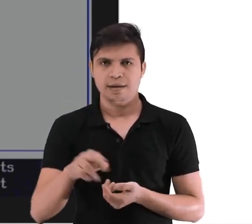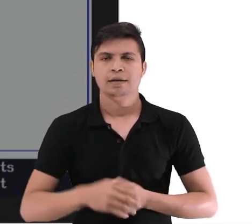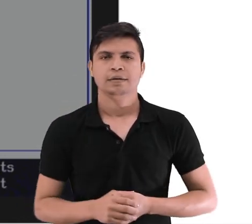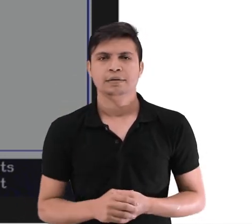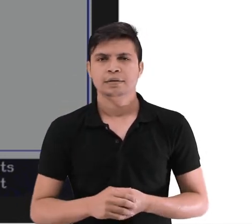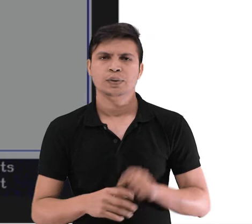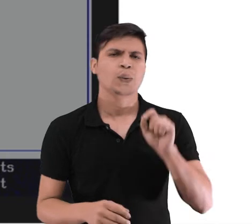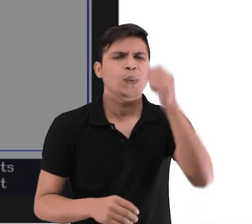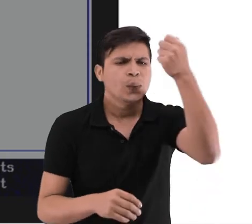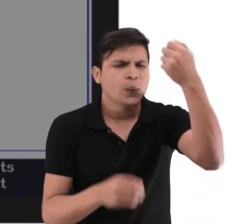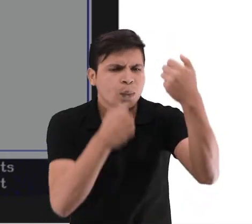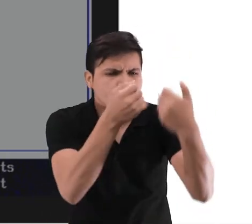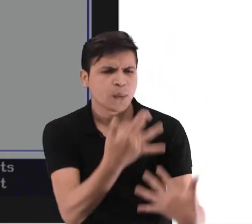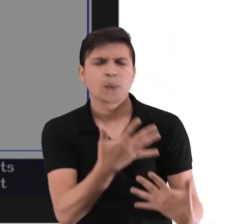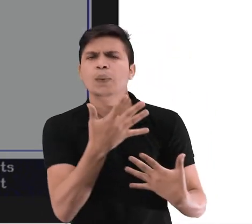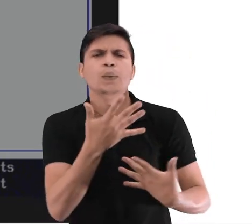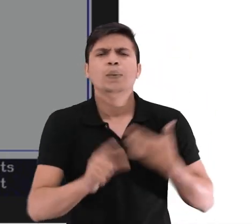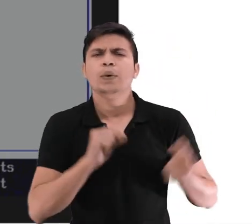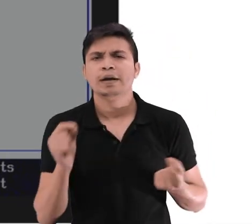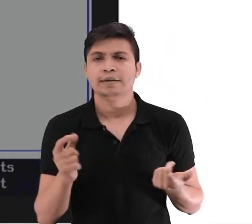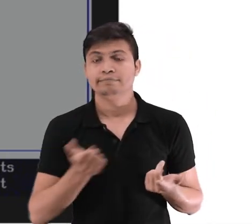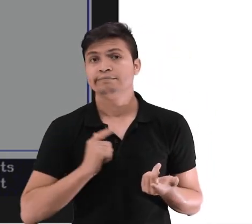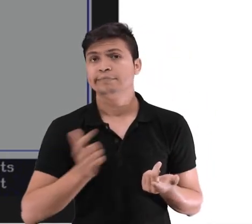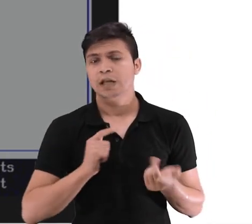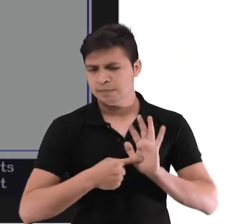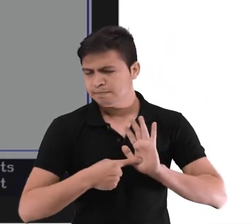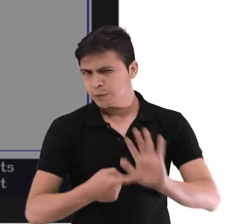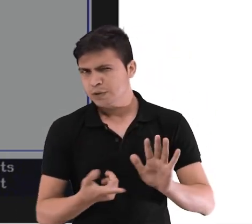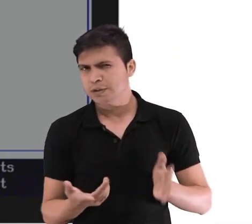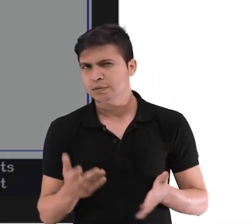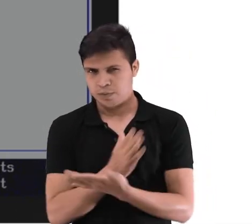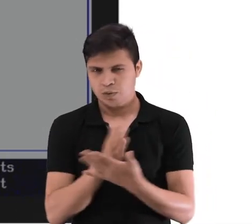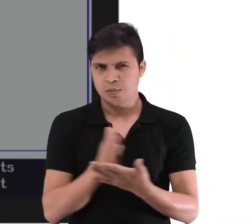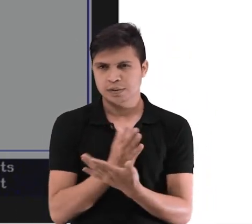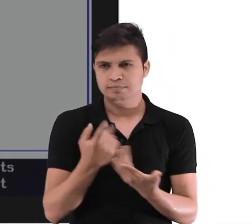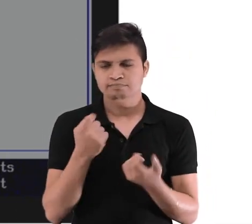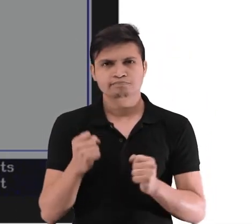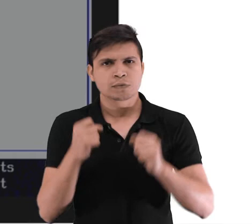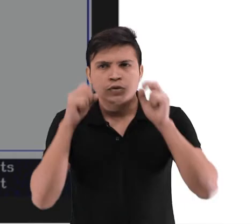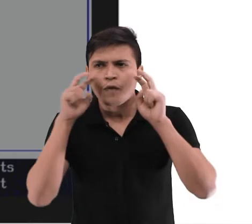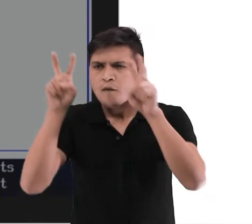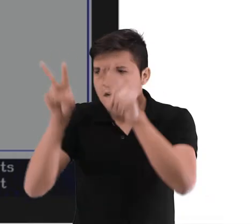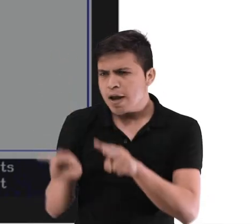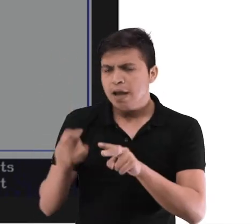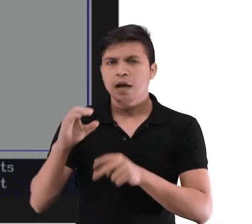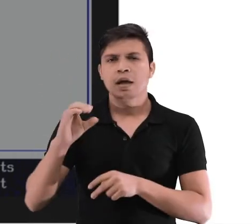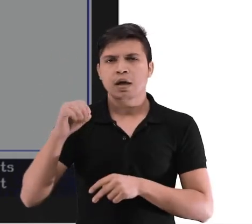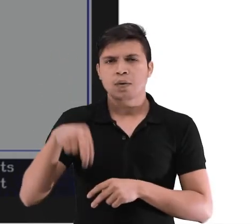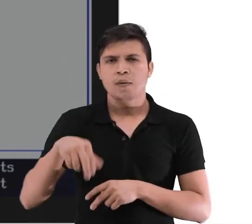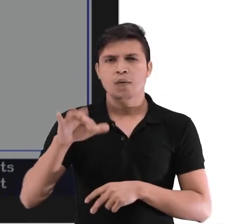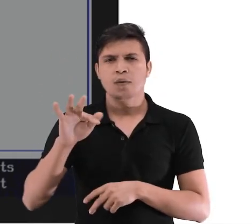nessa opção ele está dizendo? Ele está dando umas opções para visualizar a configuração